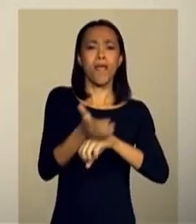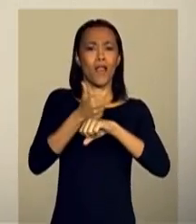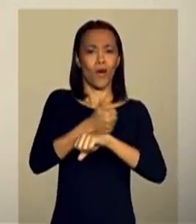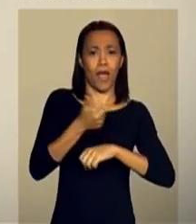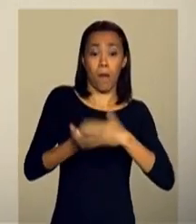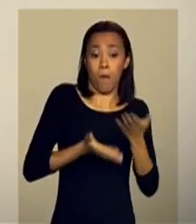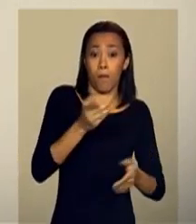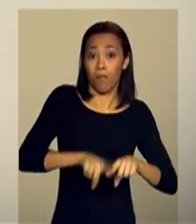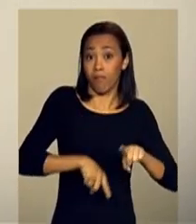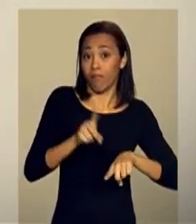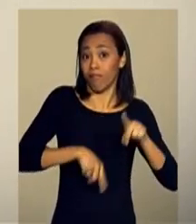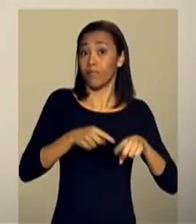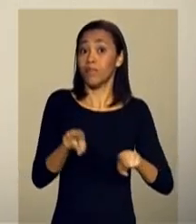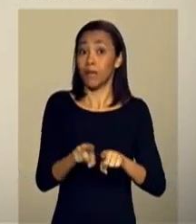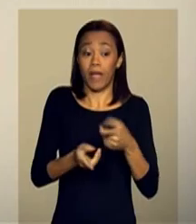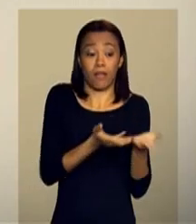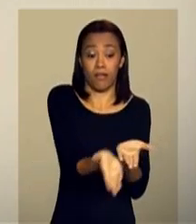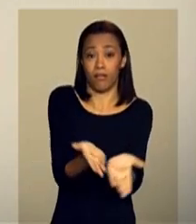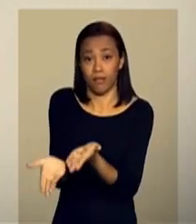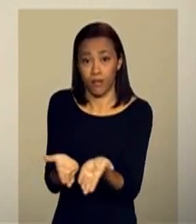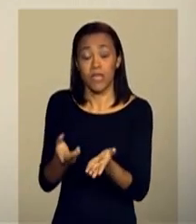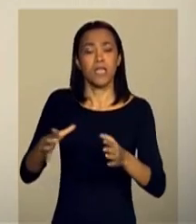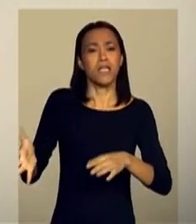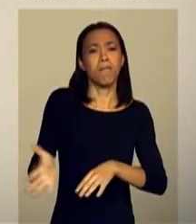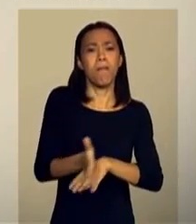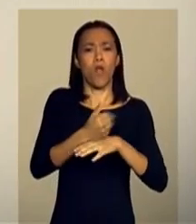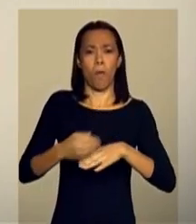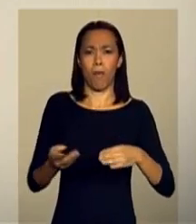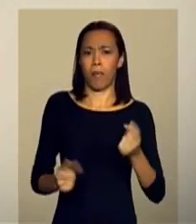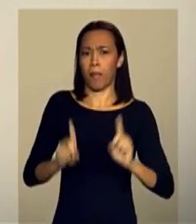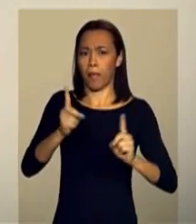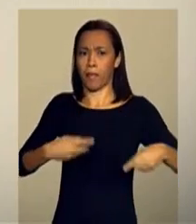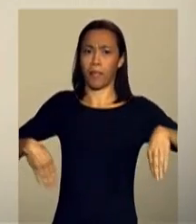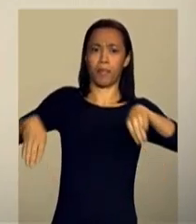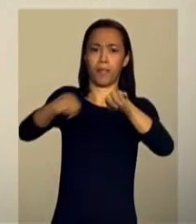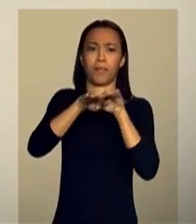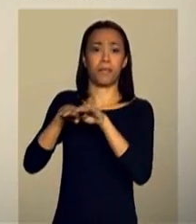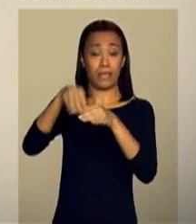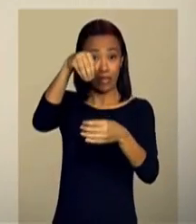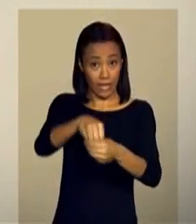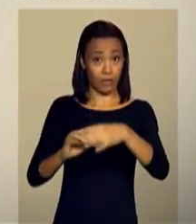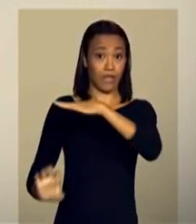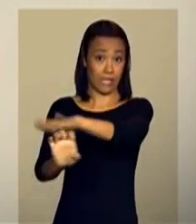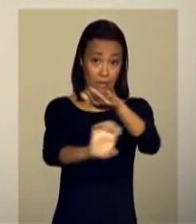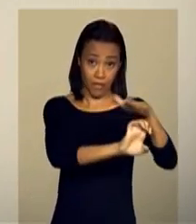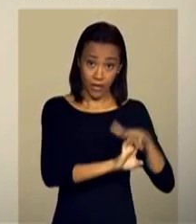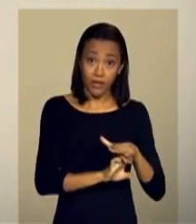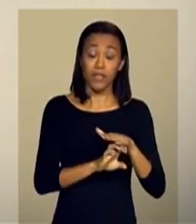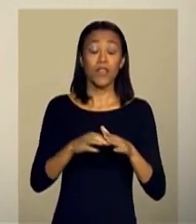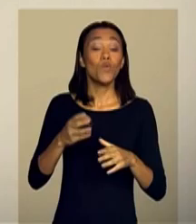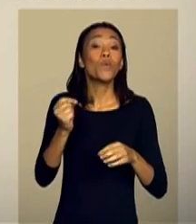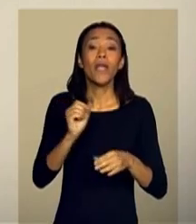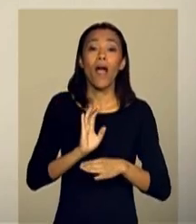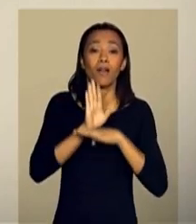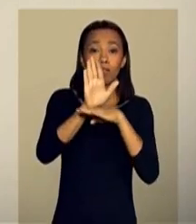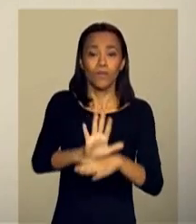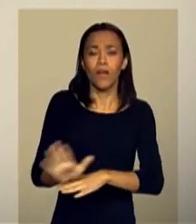produtos e serviços e aumentar a competitividade das nossas empresas, o que ajuda a